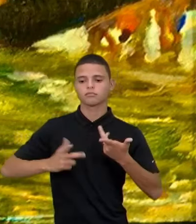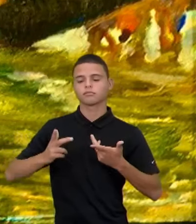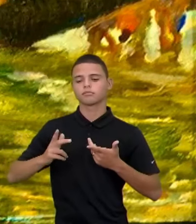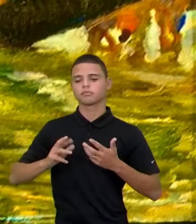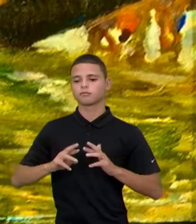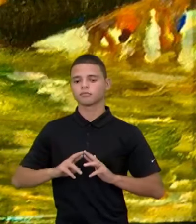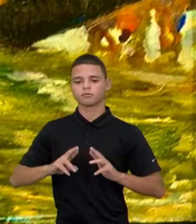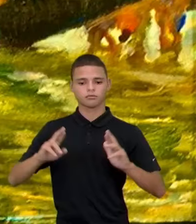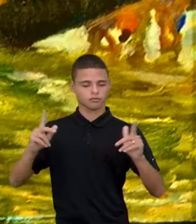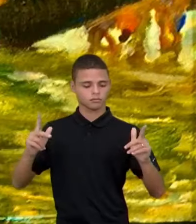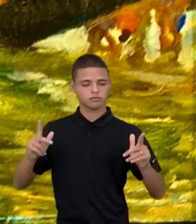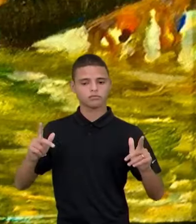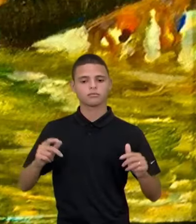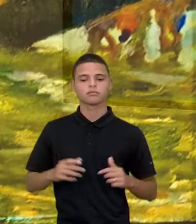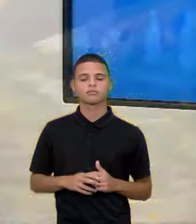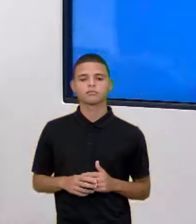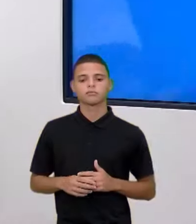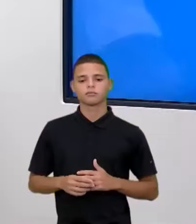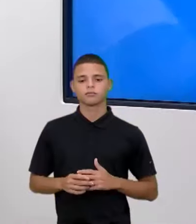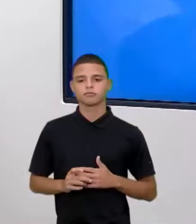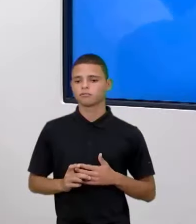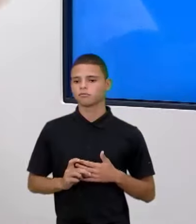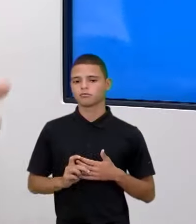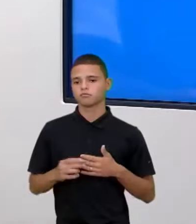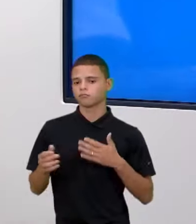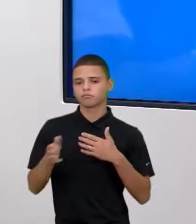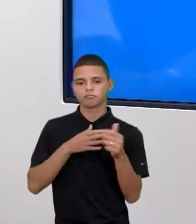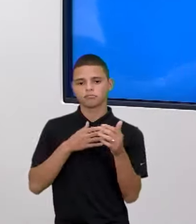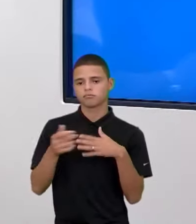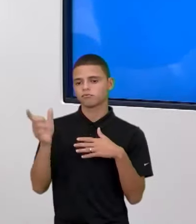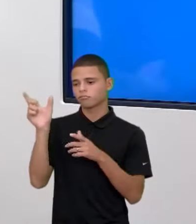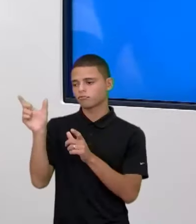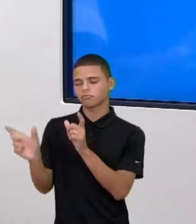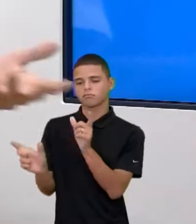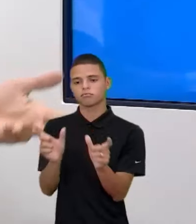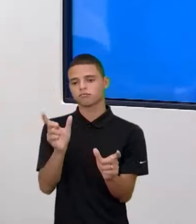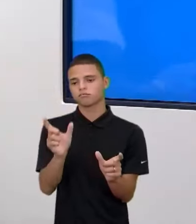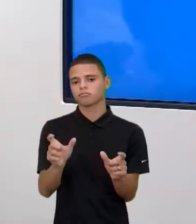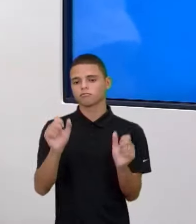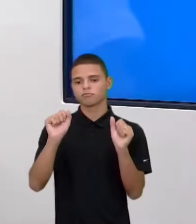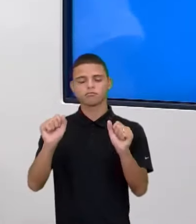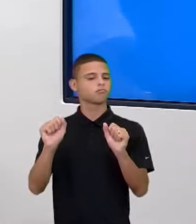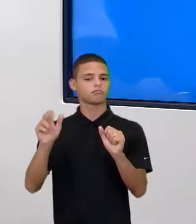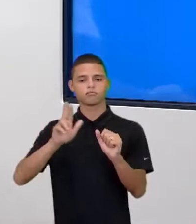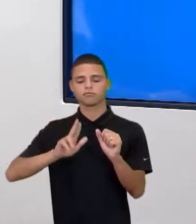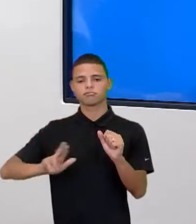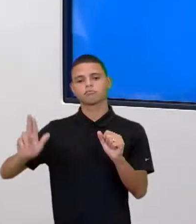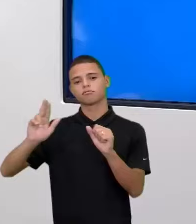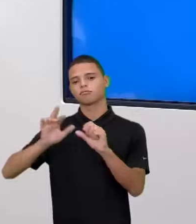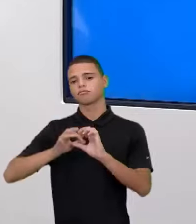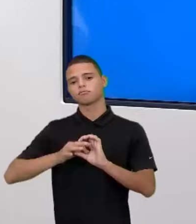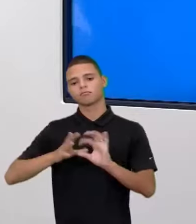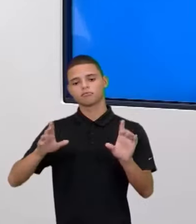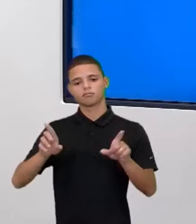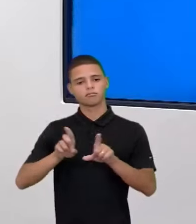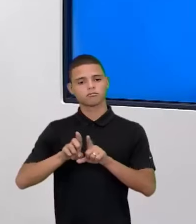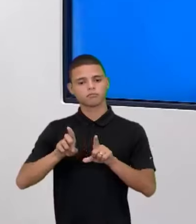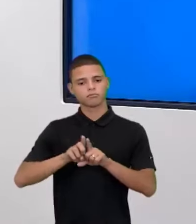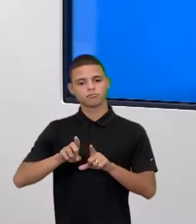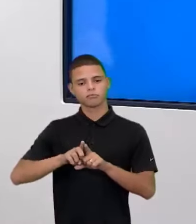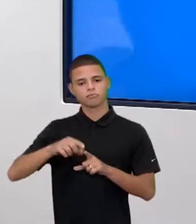si, sendo qualquer tipo de objeto, né? Você pode usar qualquer tipo de objeto, inclusive o